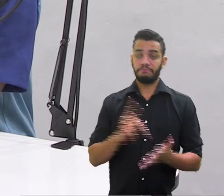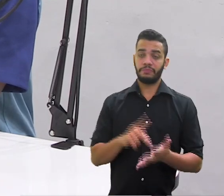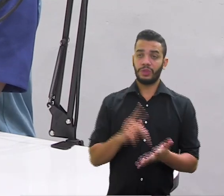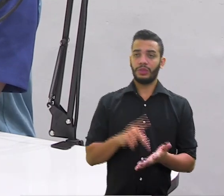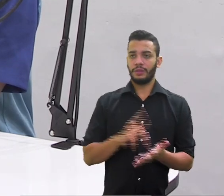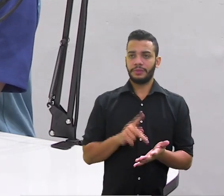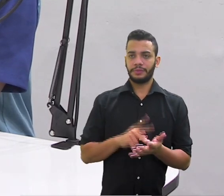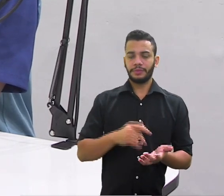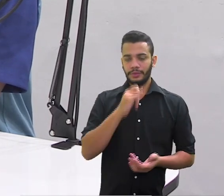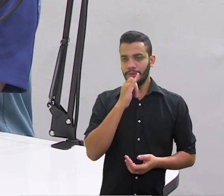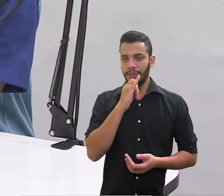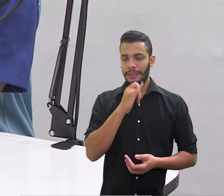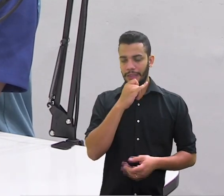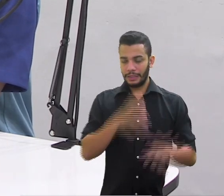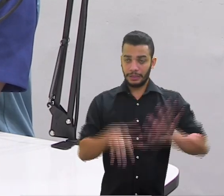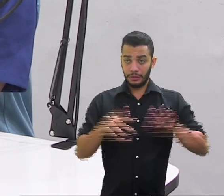trabalha no âmbito